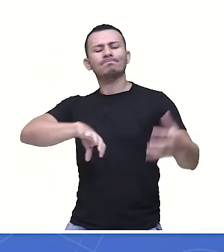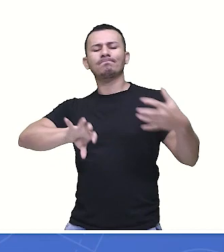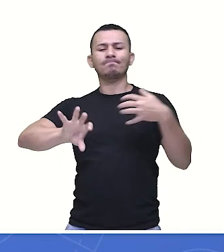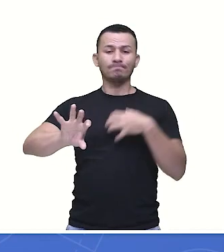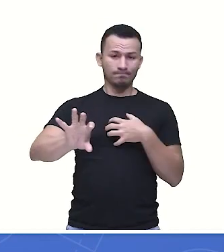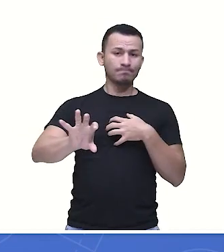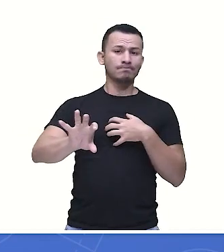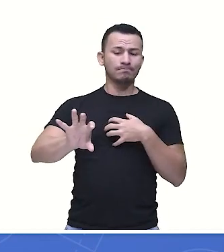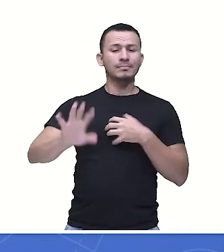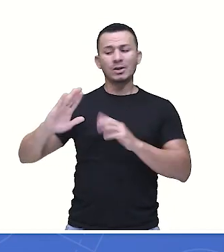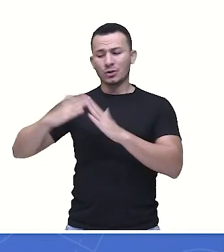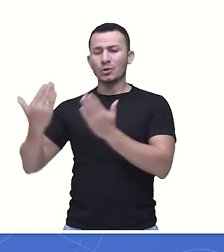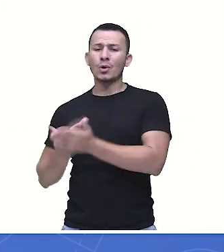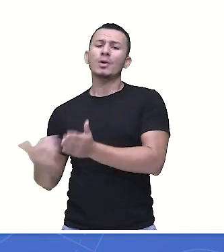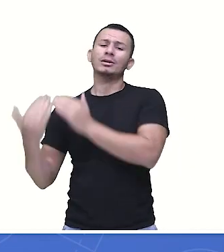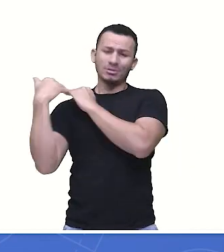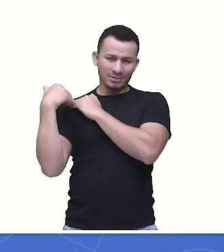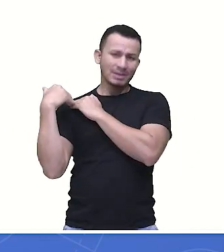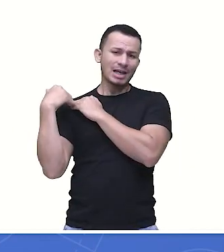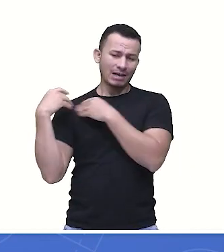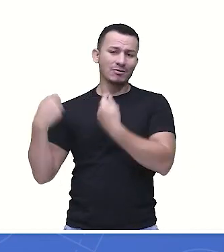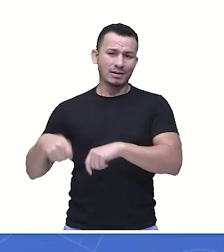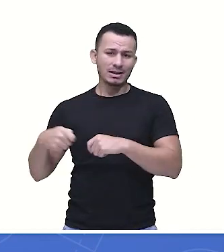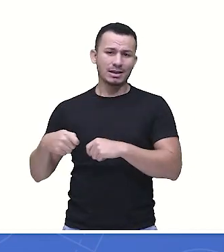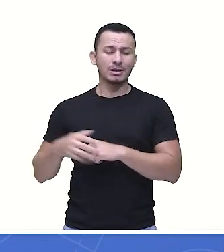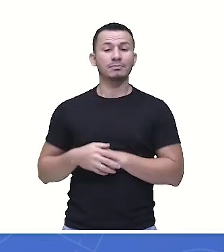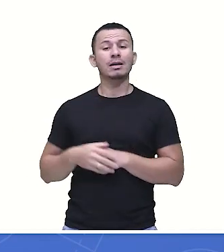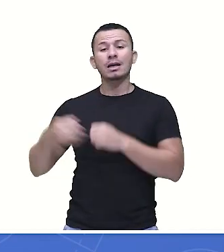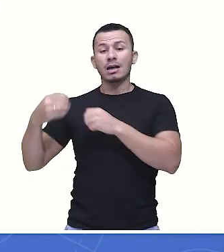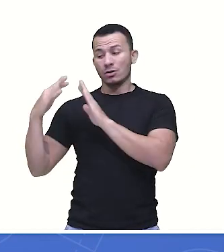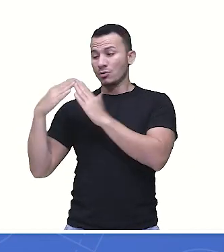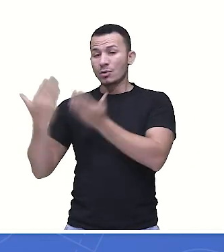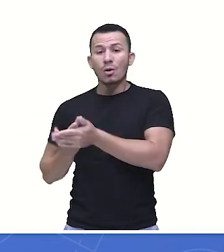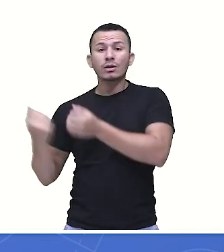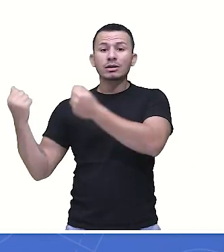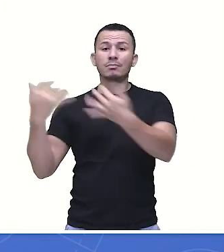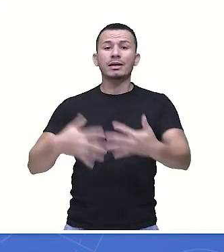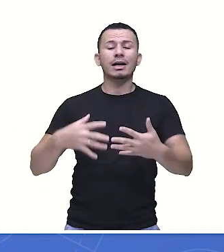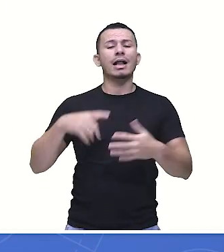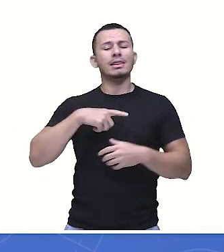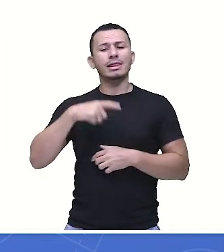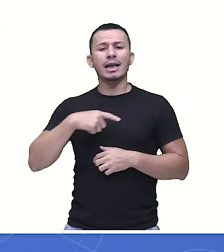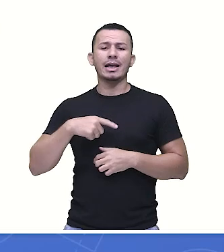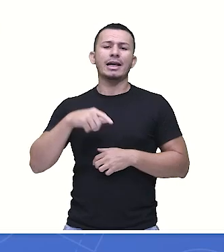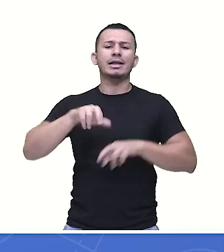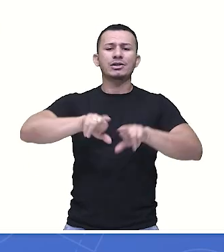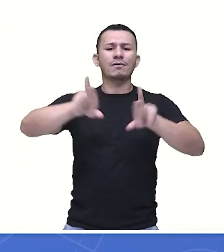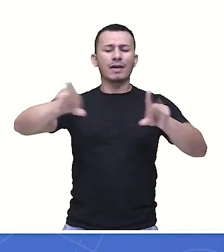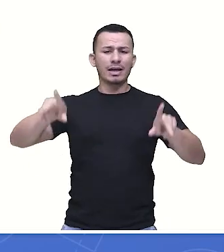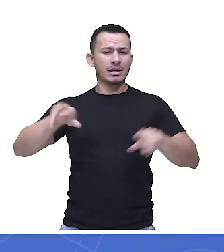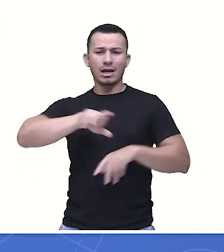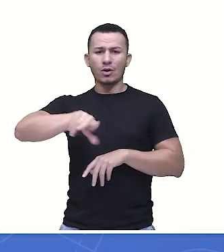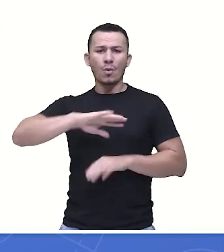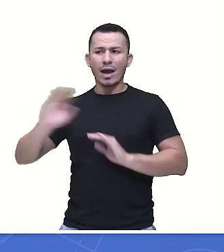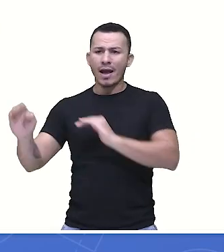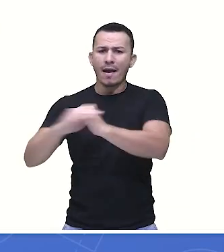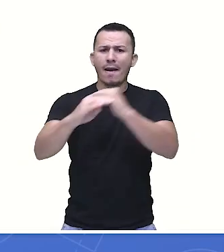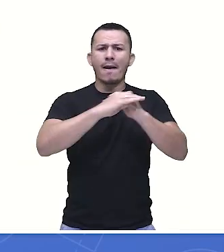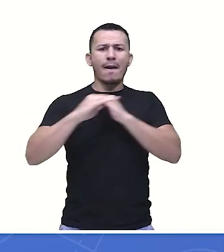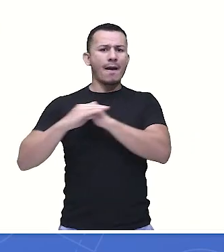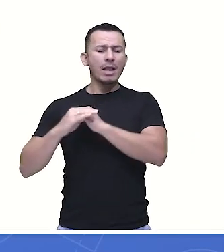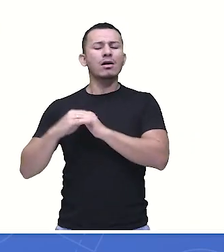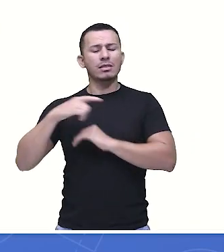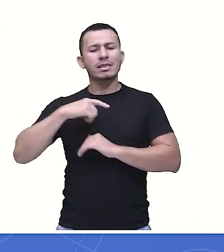existe as diferenças, que nós não somos, que as pessoas não são todas iguais, e que mesmo